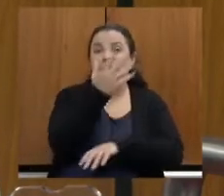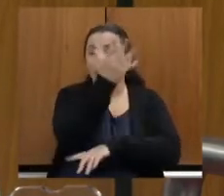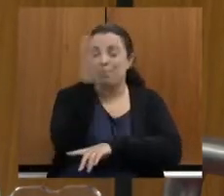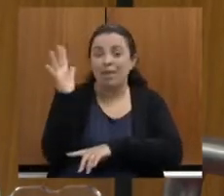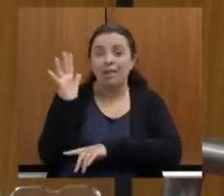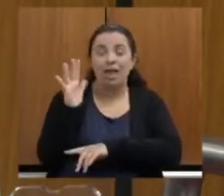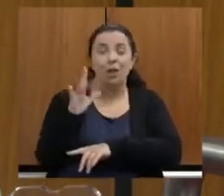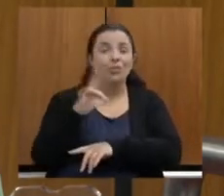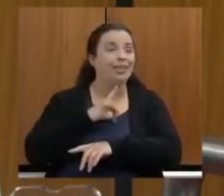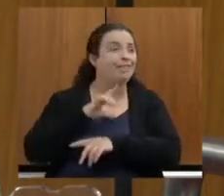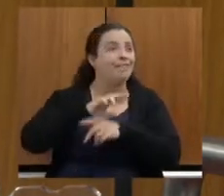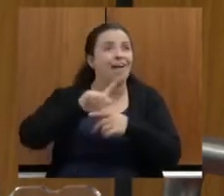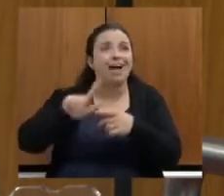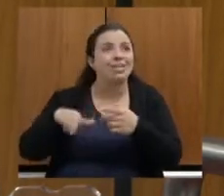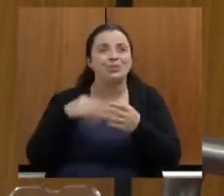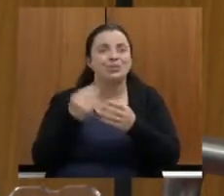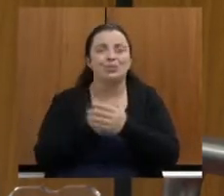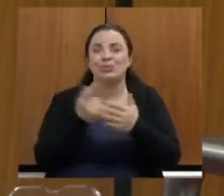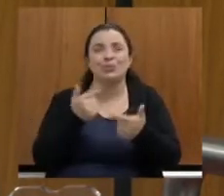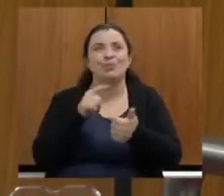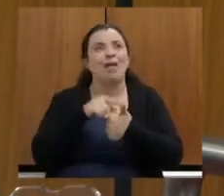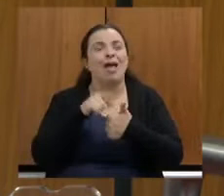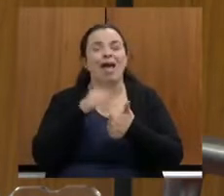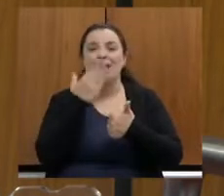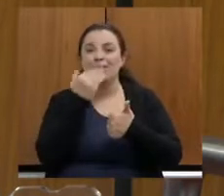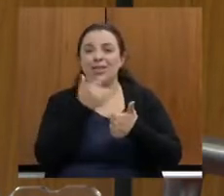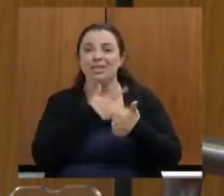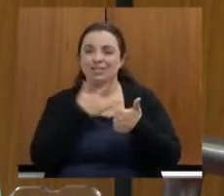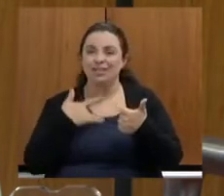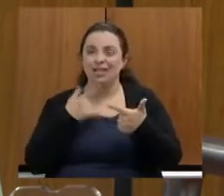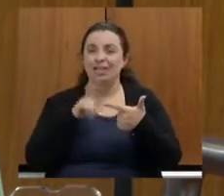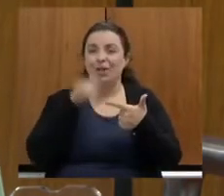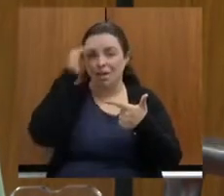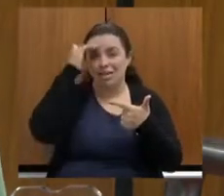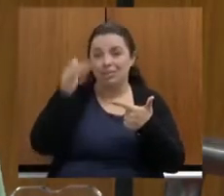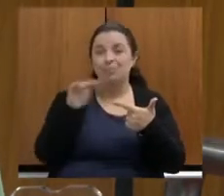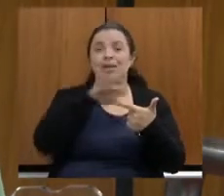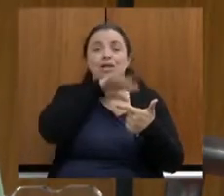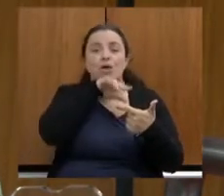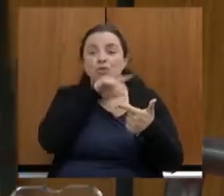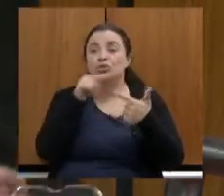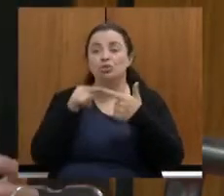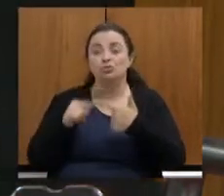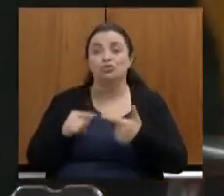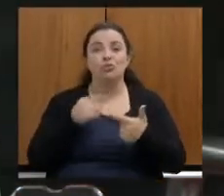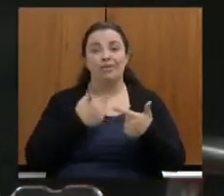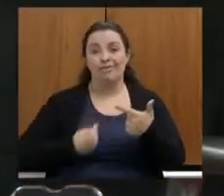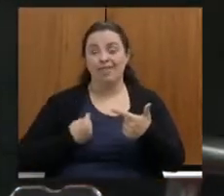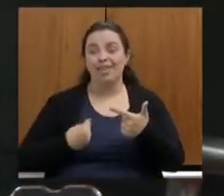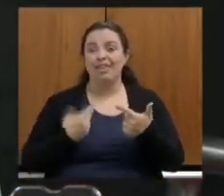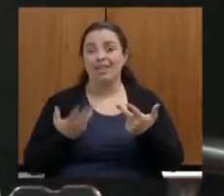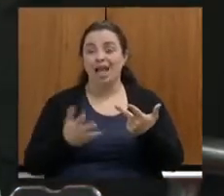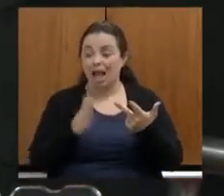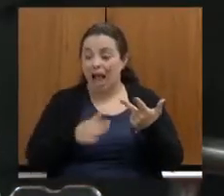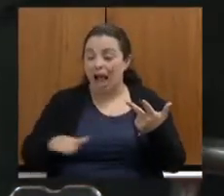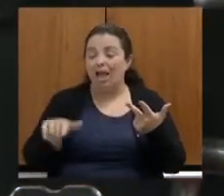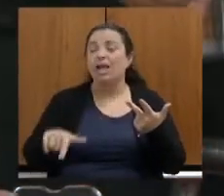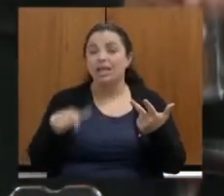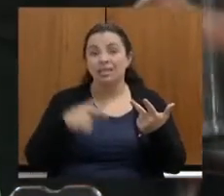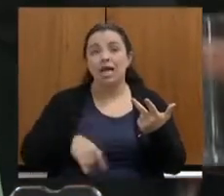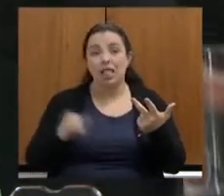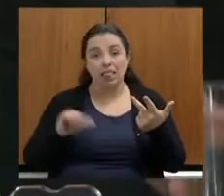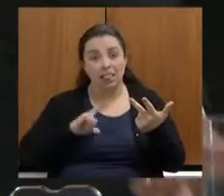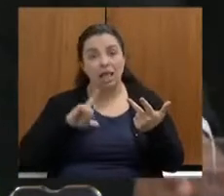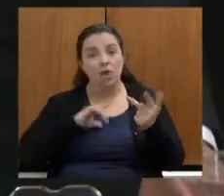alimentação saudável o respeito às outras espécies de vida é a criança passa a ter